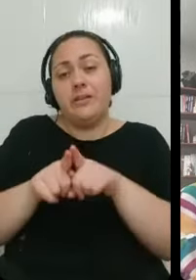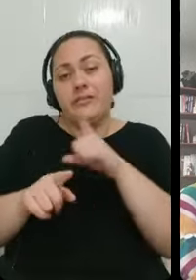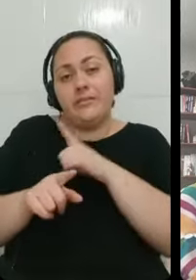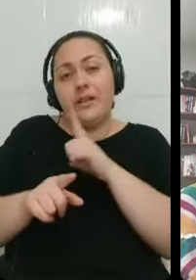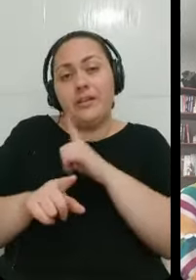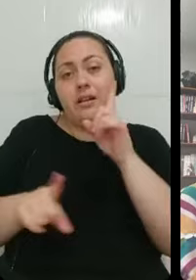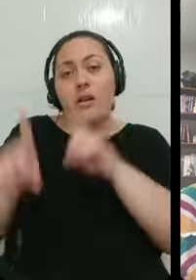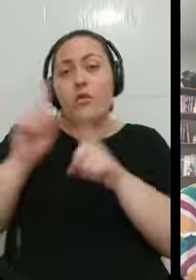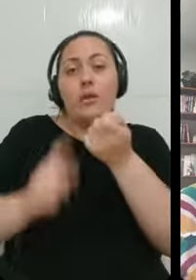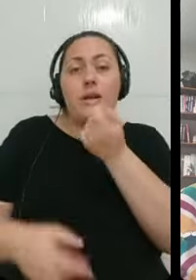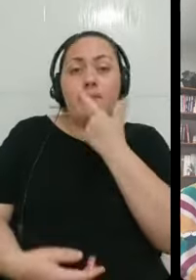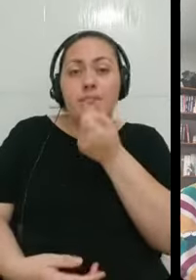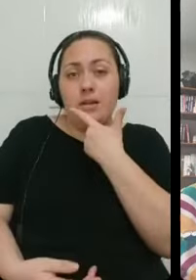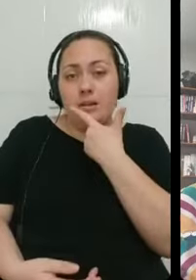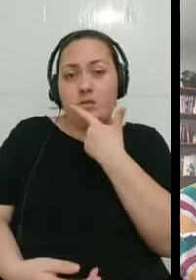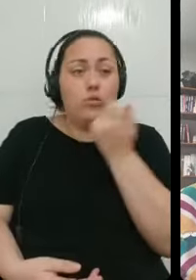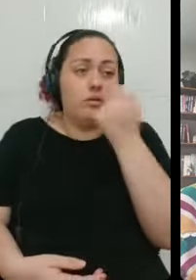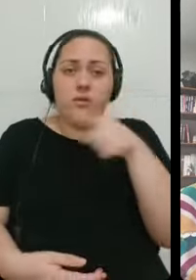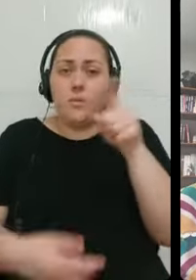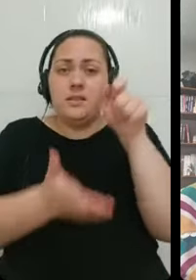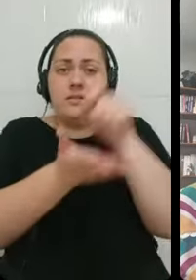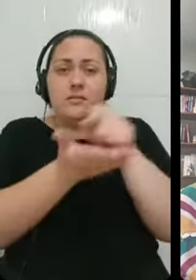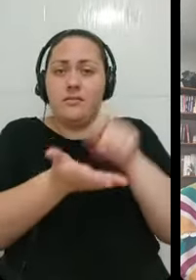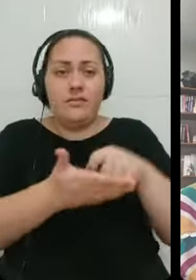de prescrição, né, e que